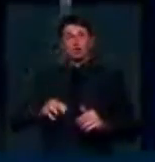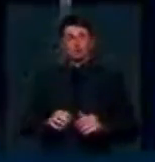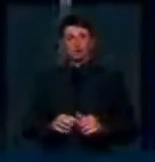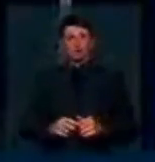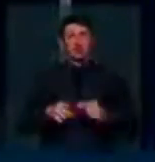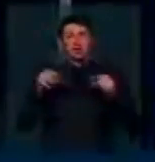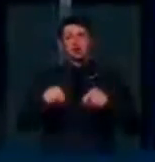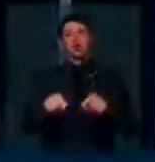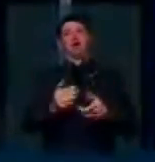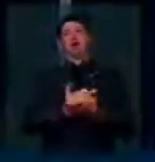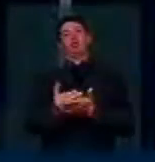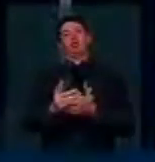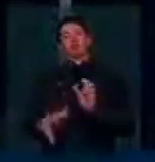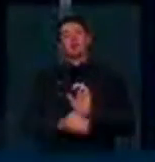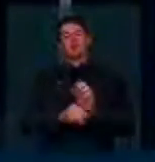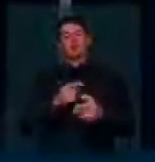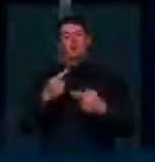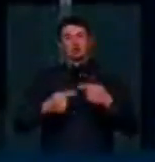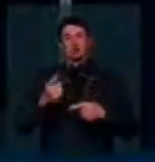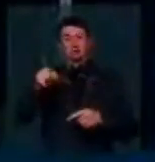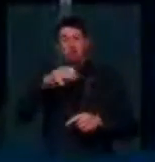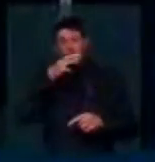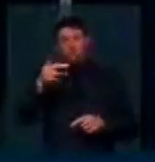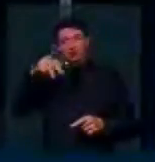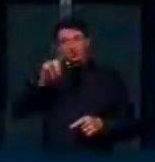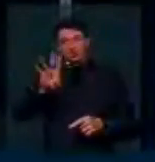É a posição que o PMDB vai defender no plenário. Questão de ordem, senhor presidente. Por gentileza.